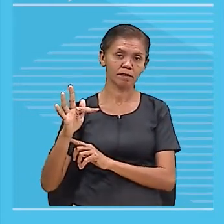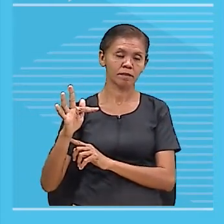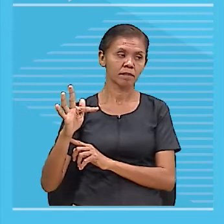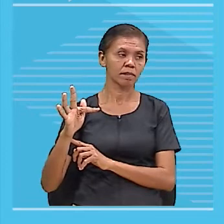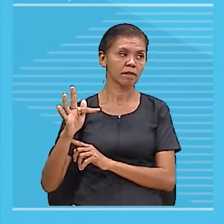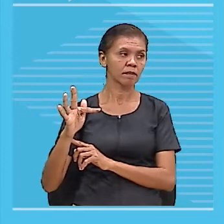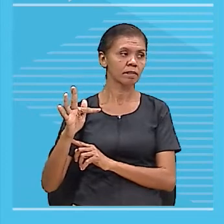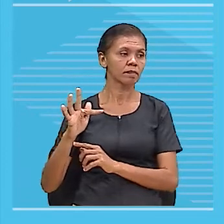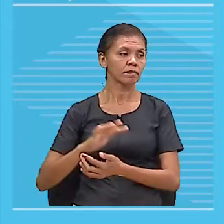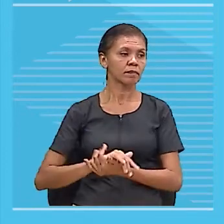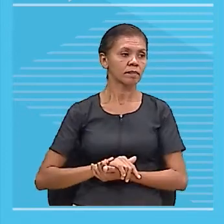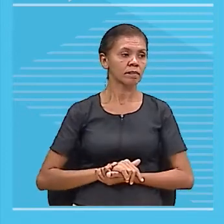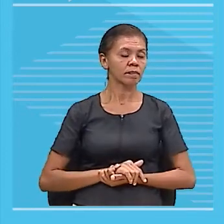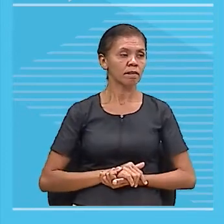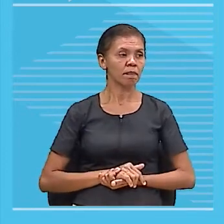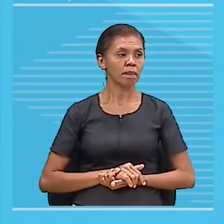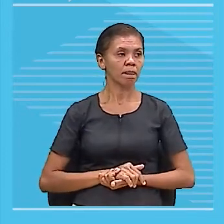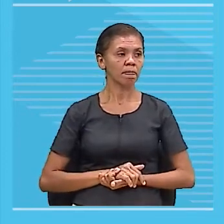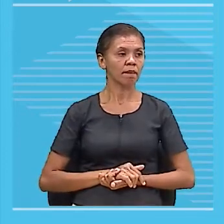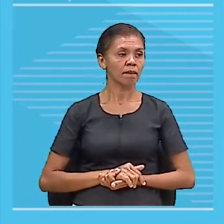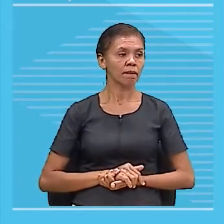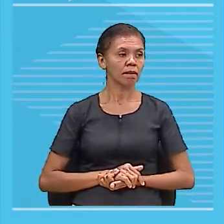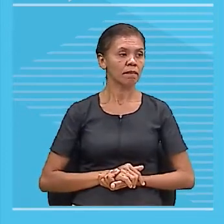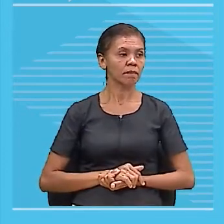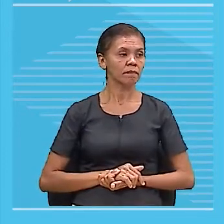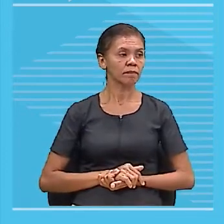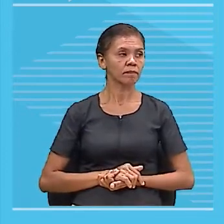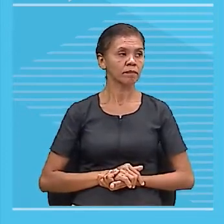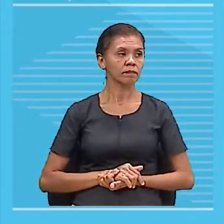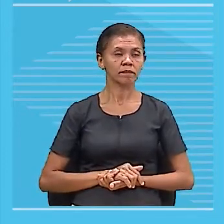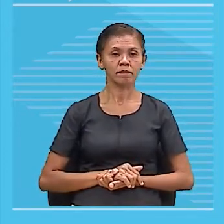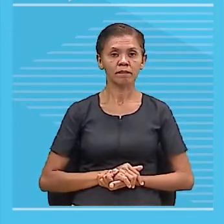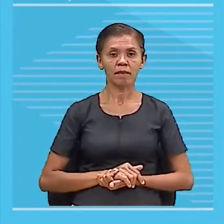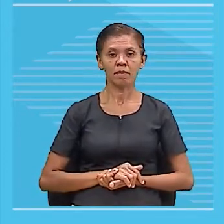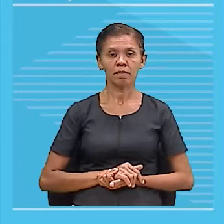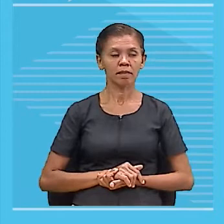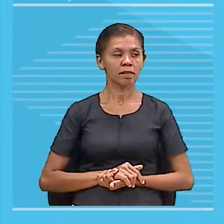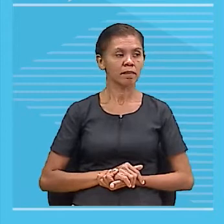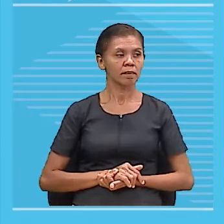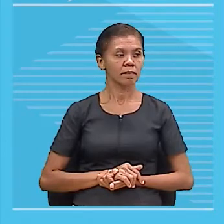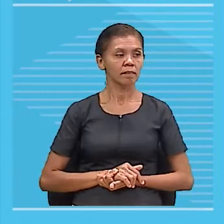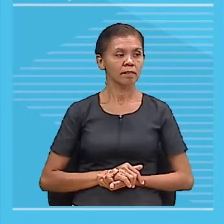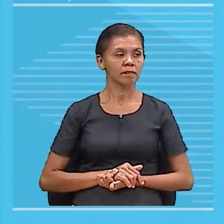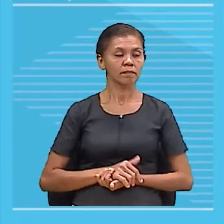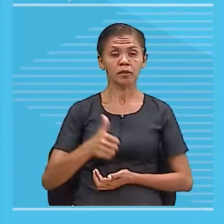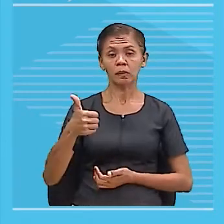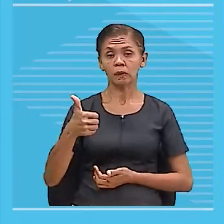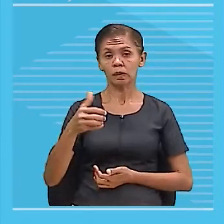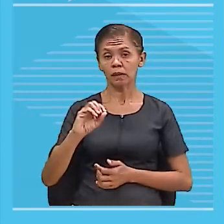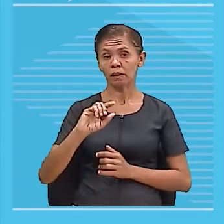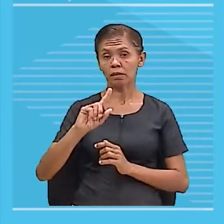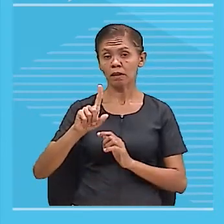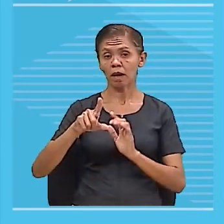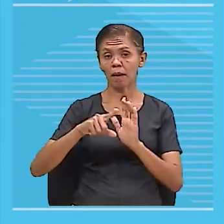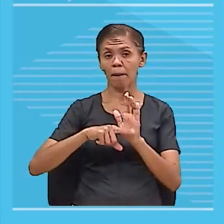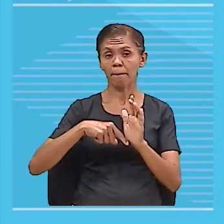é a unidade de capacitância. Mas dá para melhorar isso aqui. O 10 elevado a menos